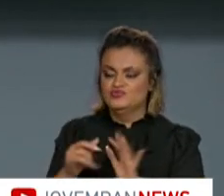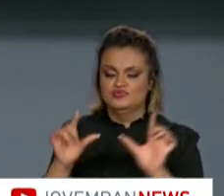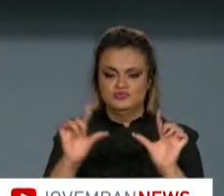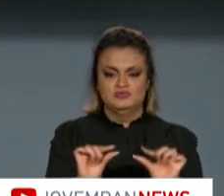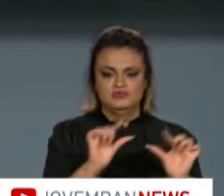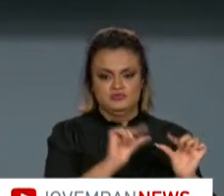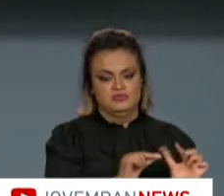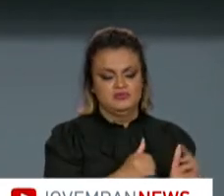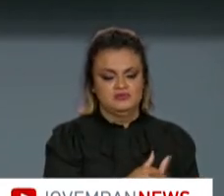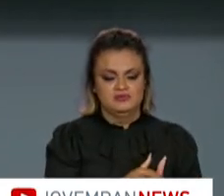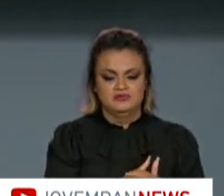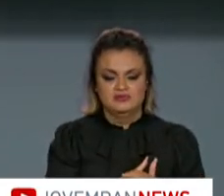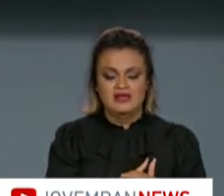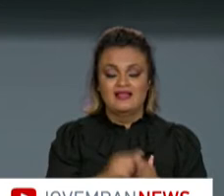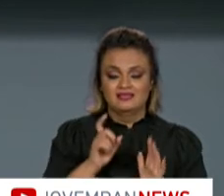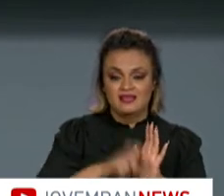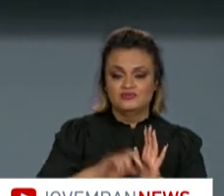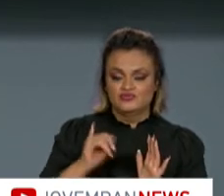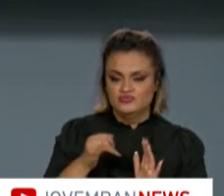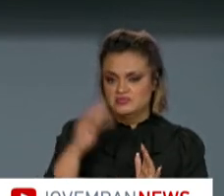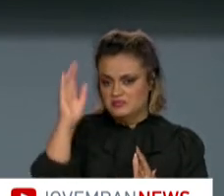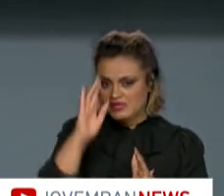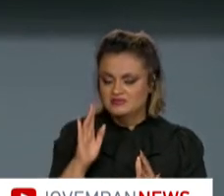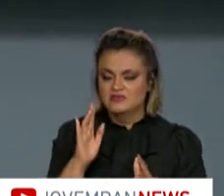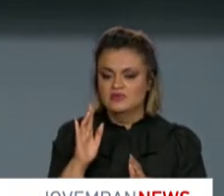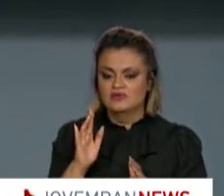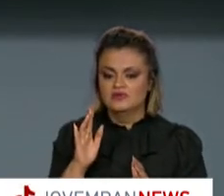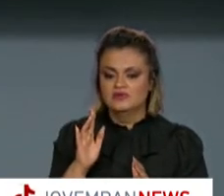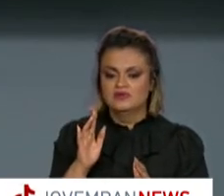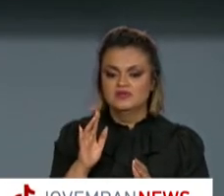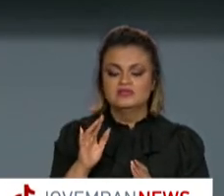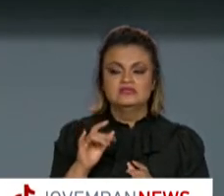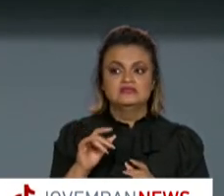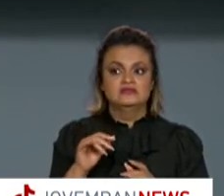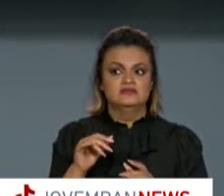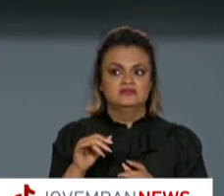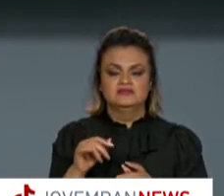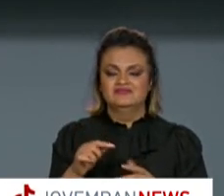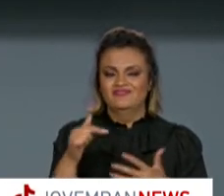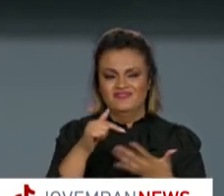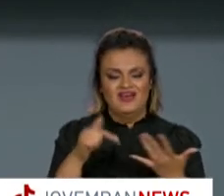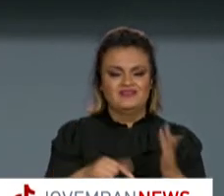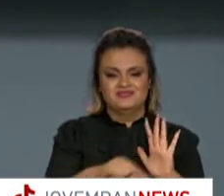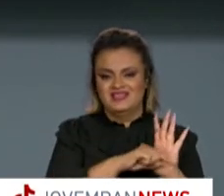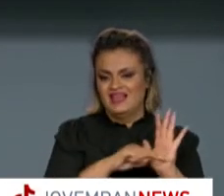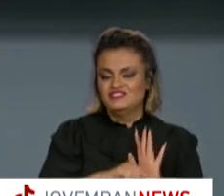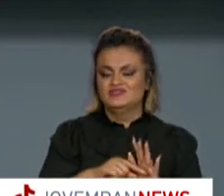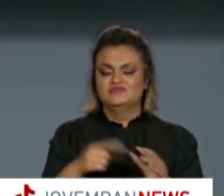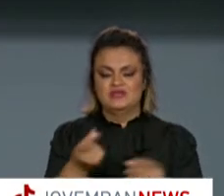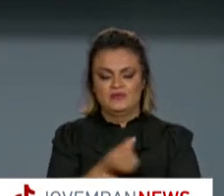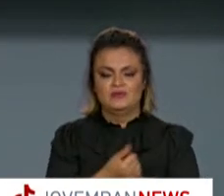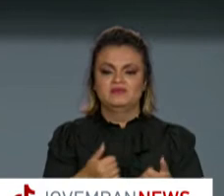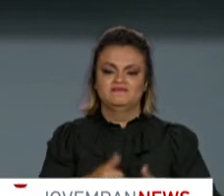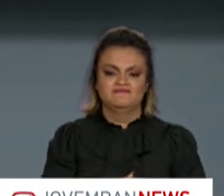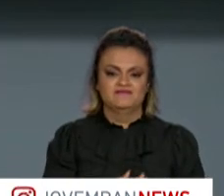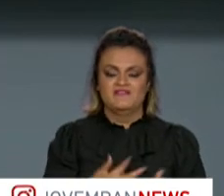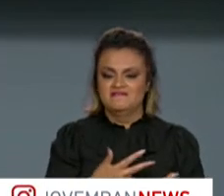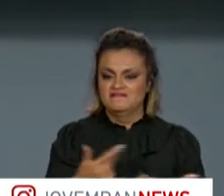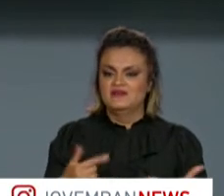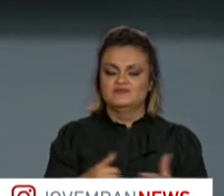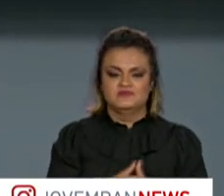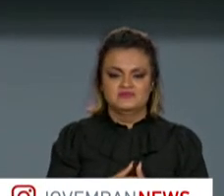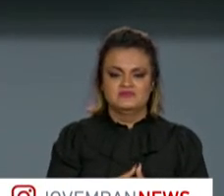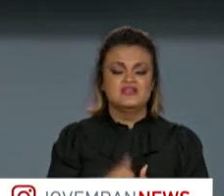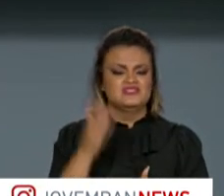Brasil. E as taxas de juros no Brasil estão produzindo muitos malefícios para a nossa economia. Todos